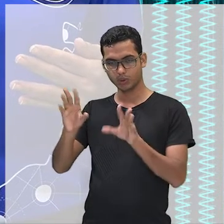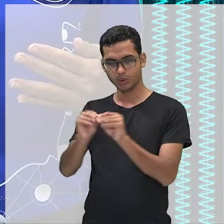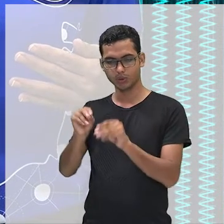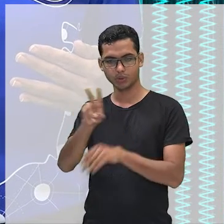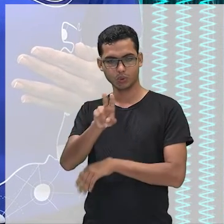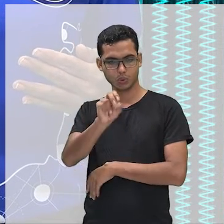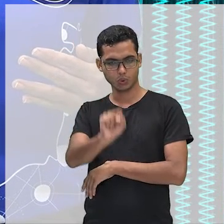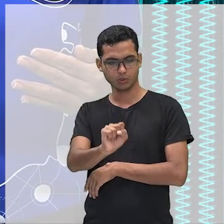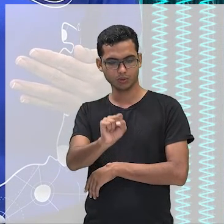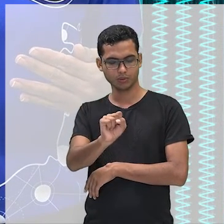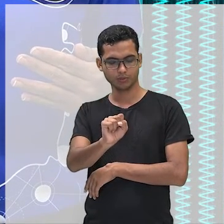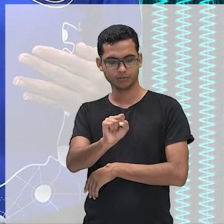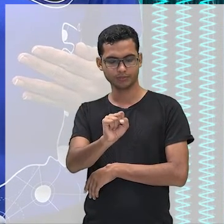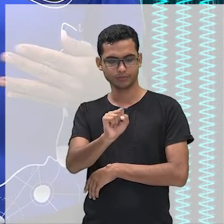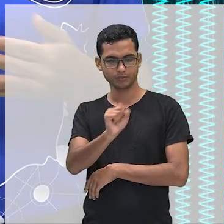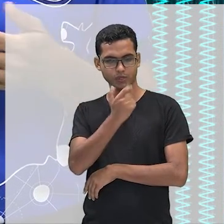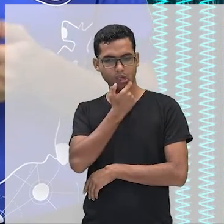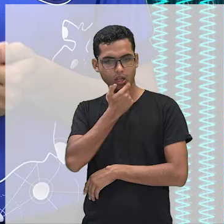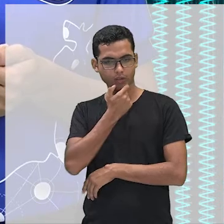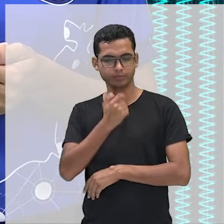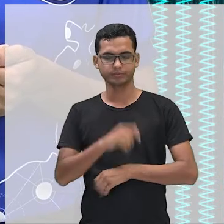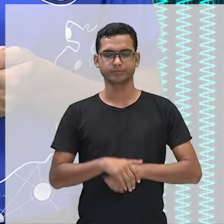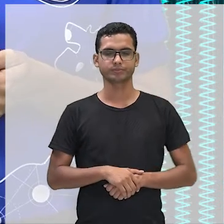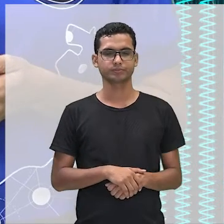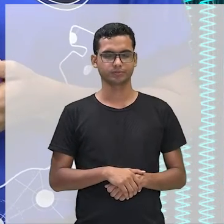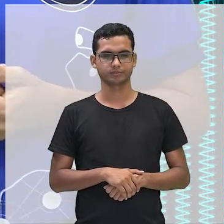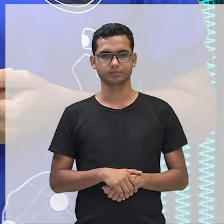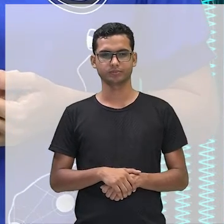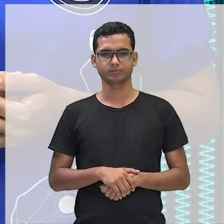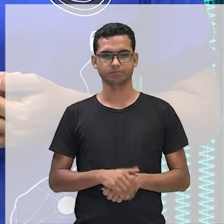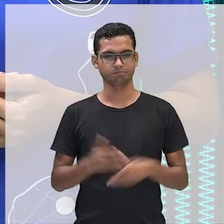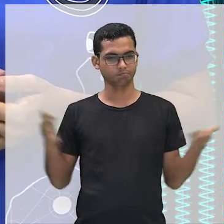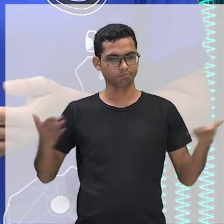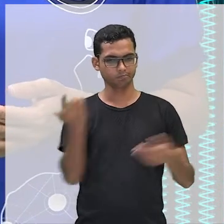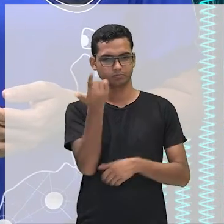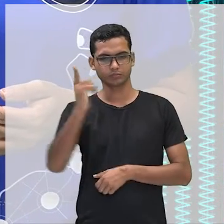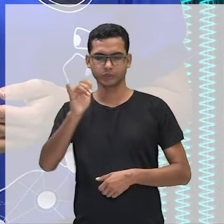us. Conte conosco. Vamos ver mais um.